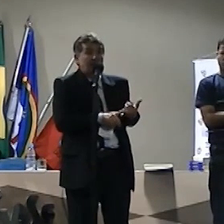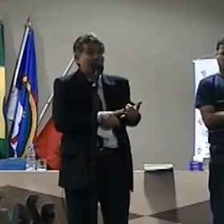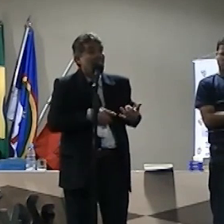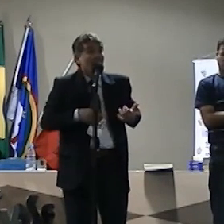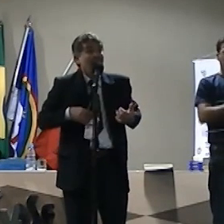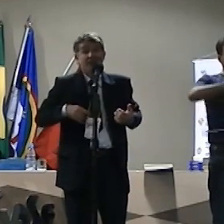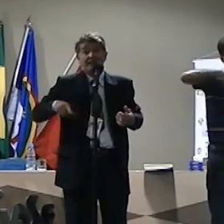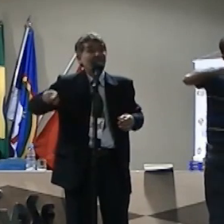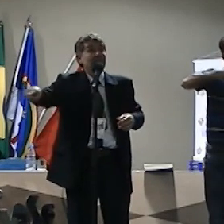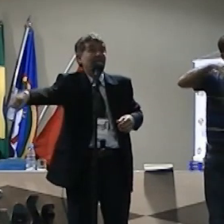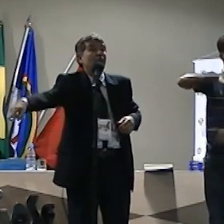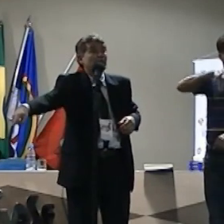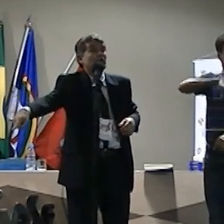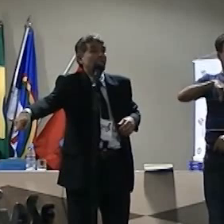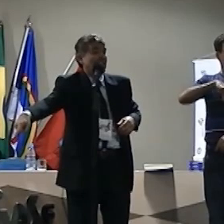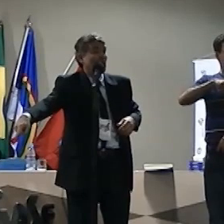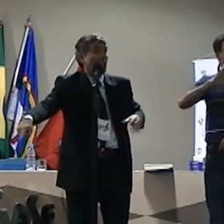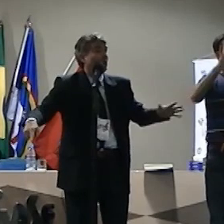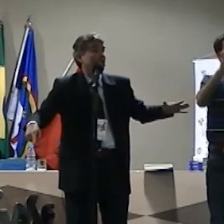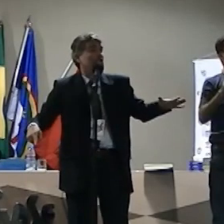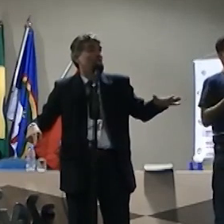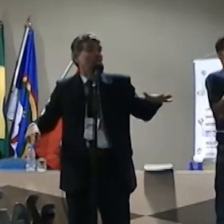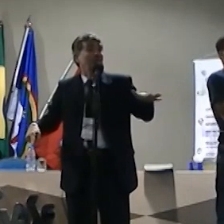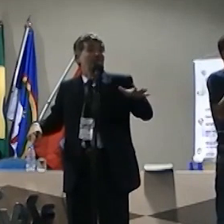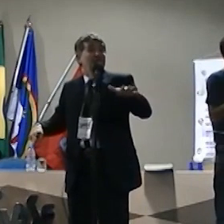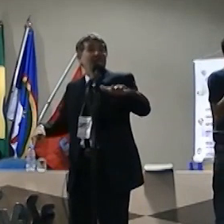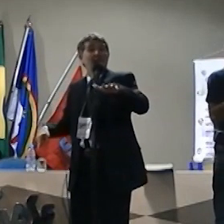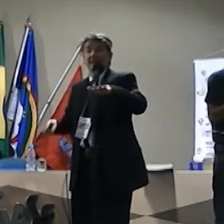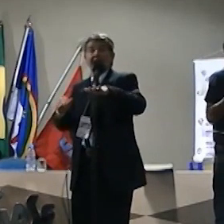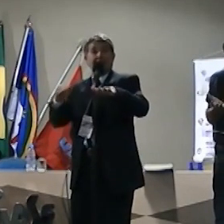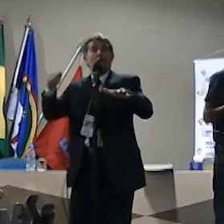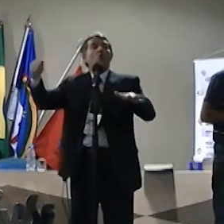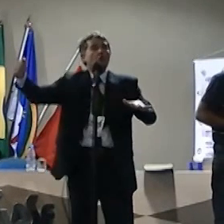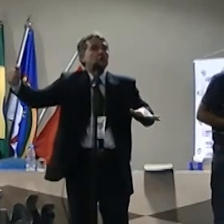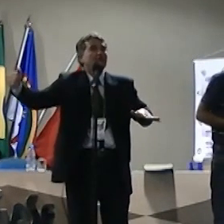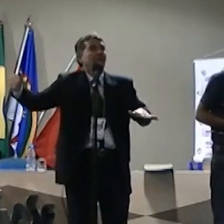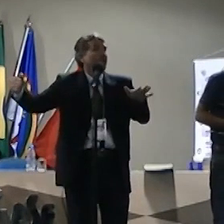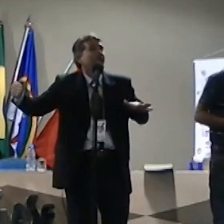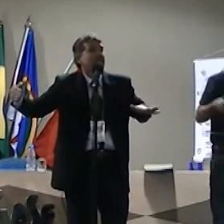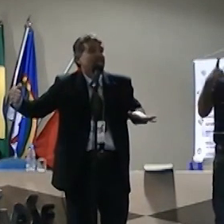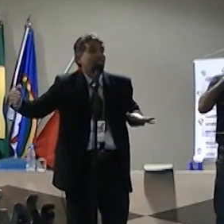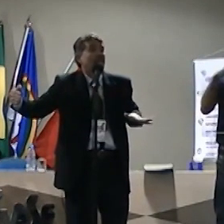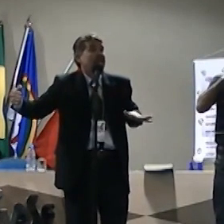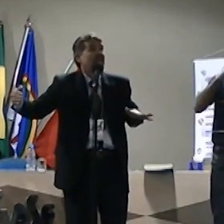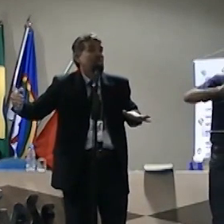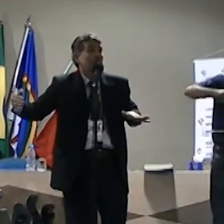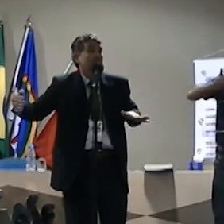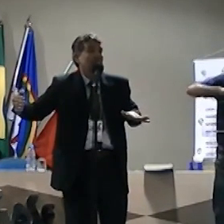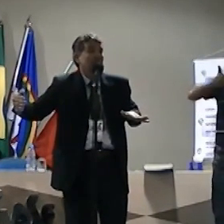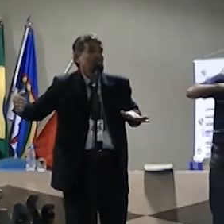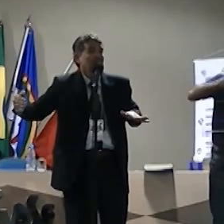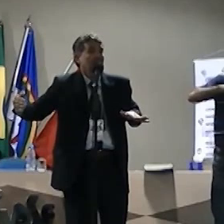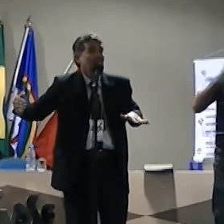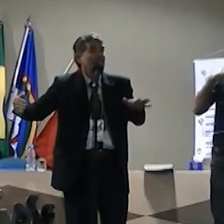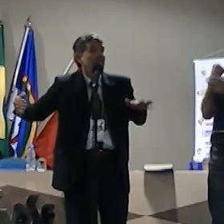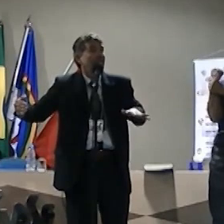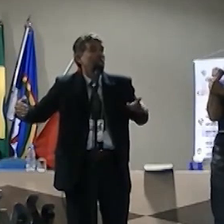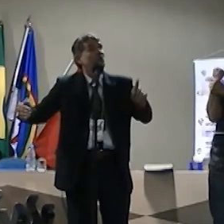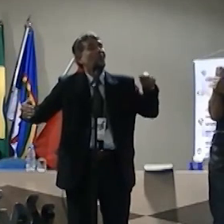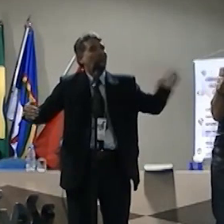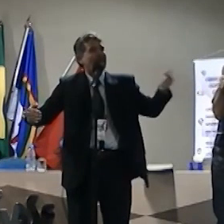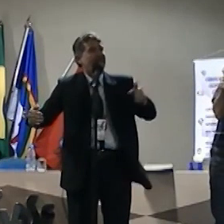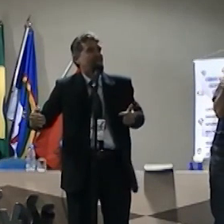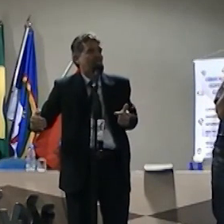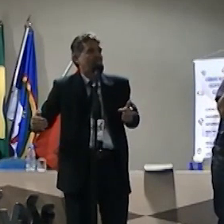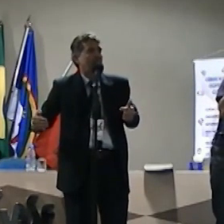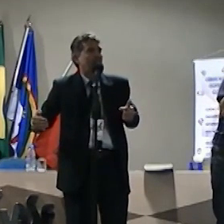conseguir trabalhar. Ele vai terminar o curso superior protegido pelo seu intérprete até o curso, porque muitas vezes acontece isso. Eu tenho situações